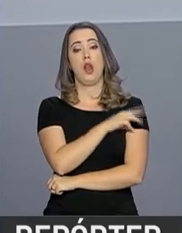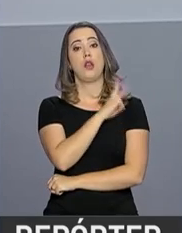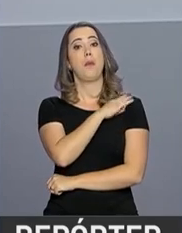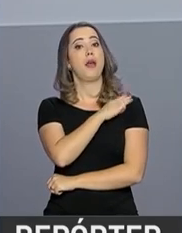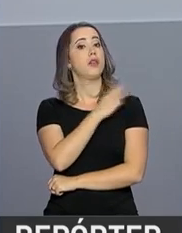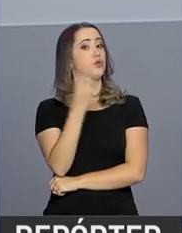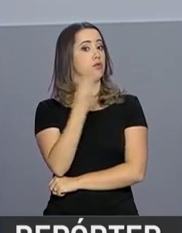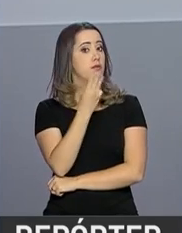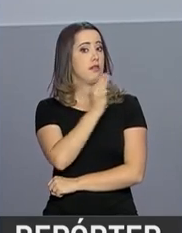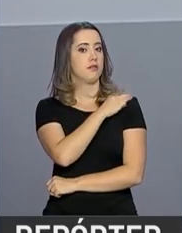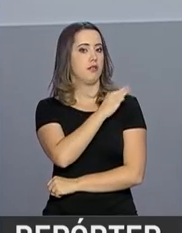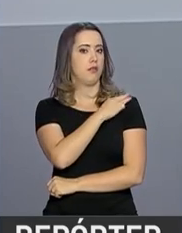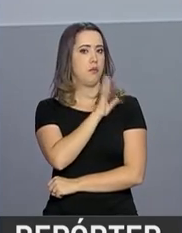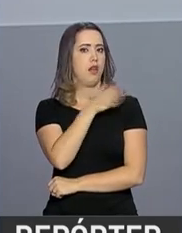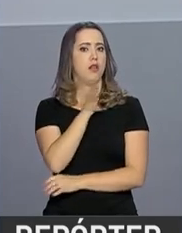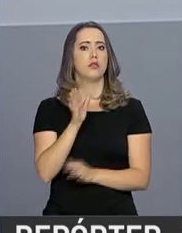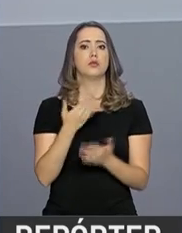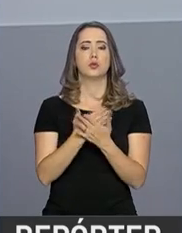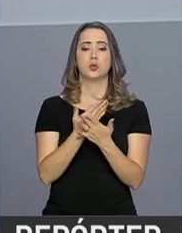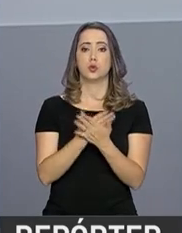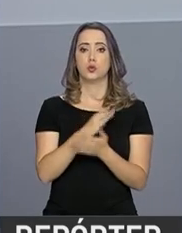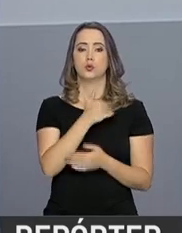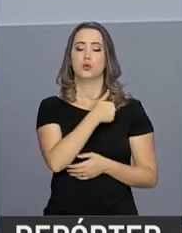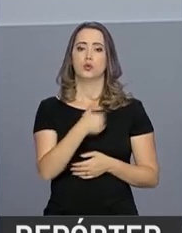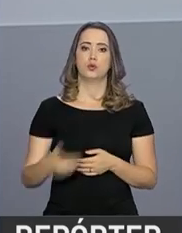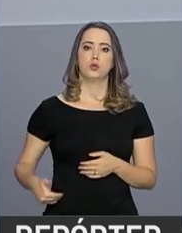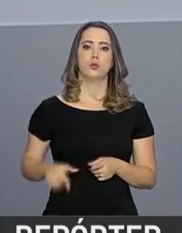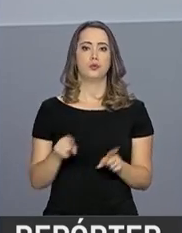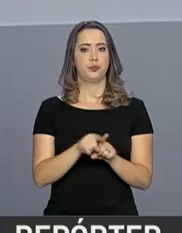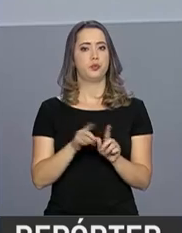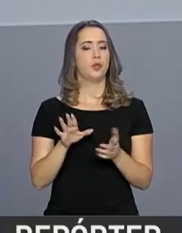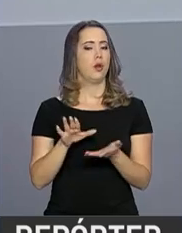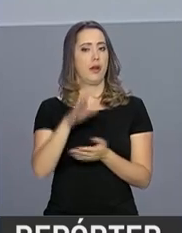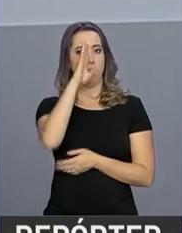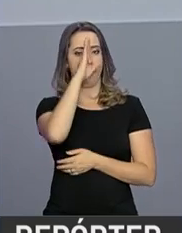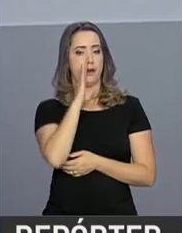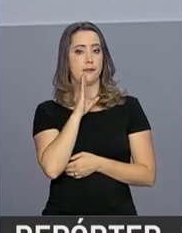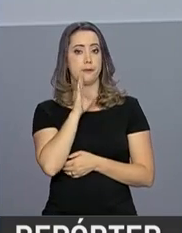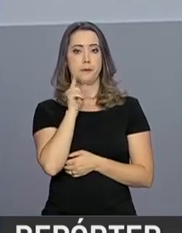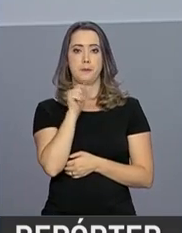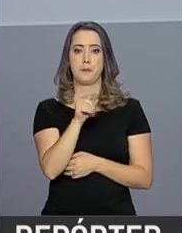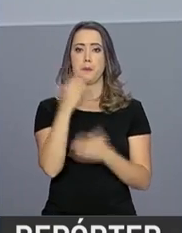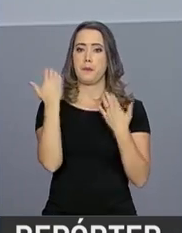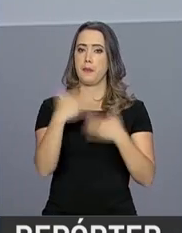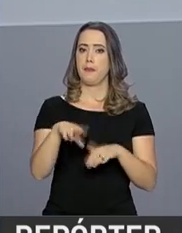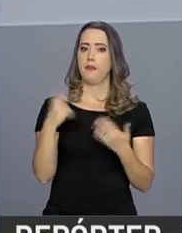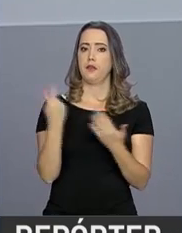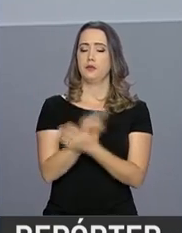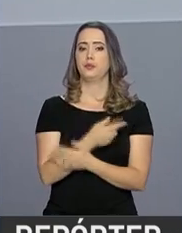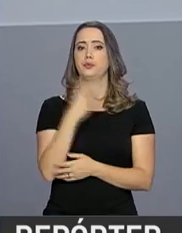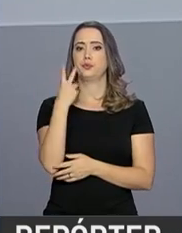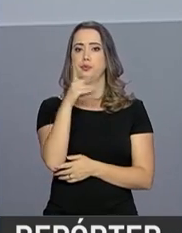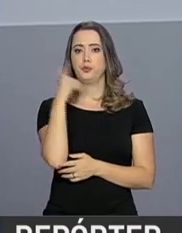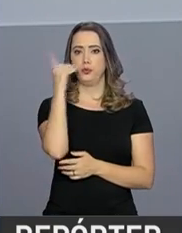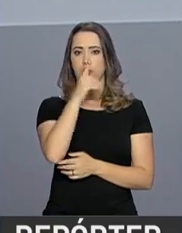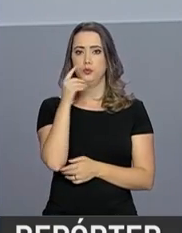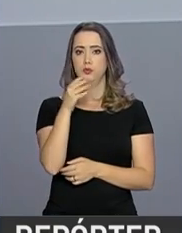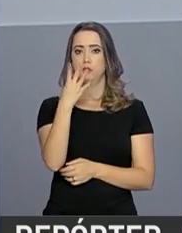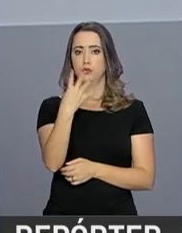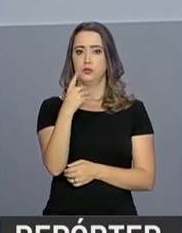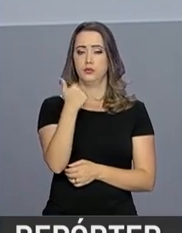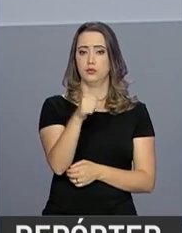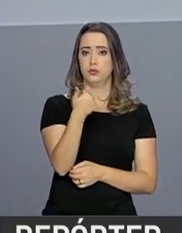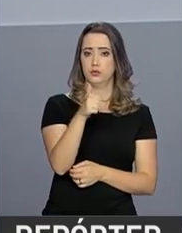concluindo o ensino médio e que estudam em escolas da rede pública estão isentos a prova será realizada em dois domingos nos dias